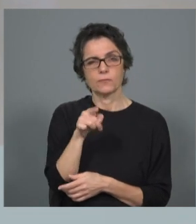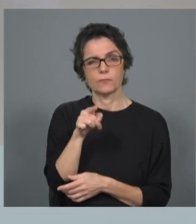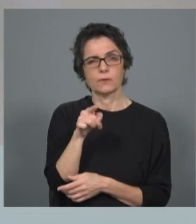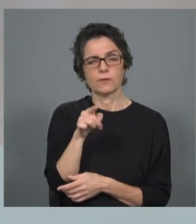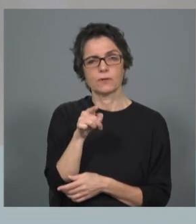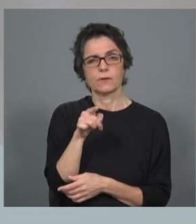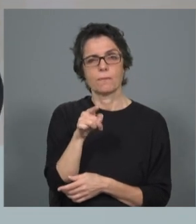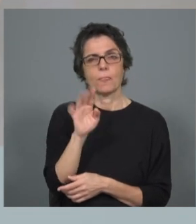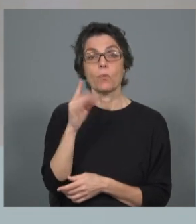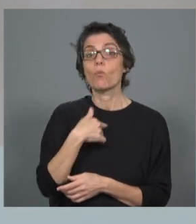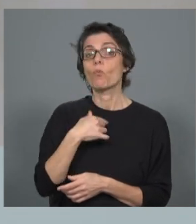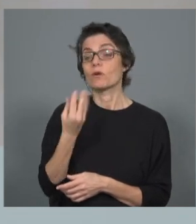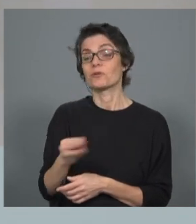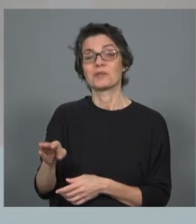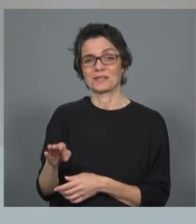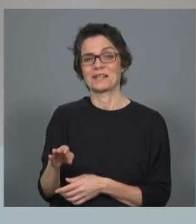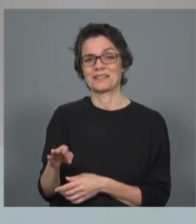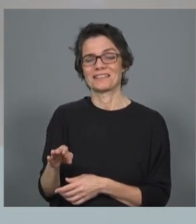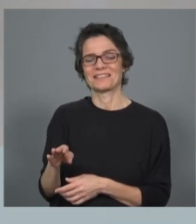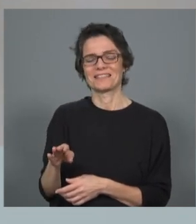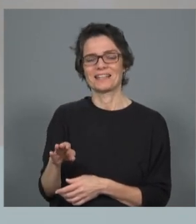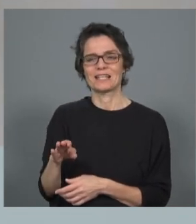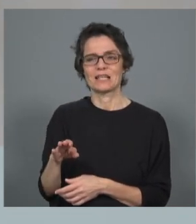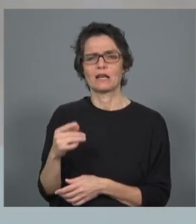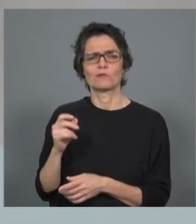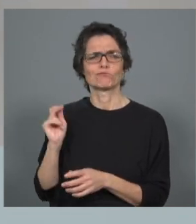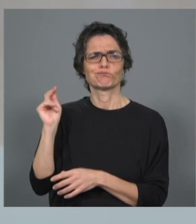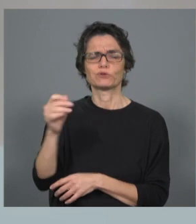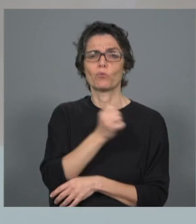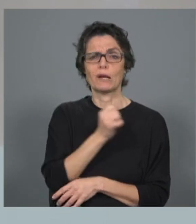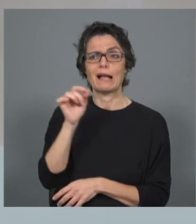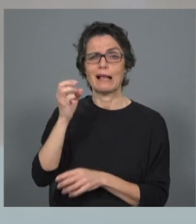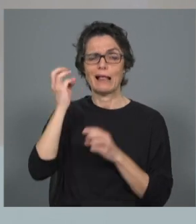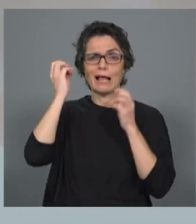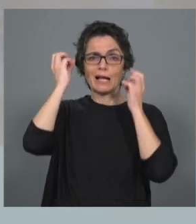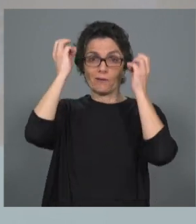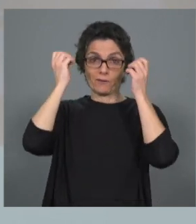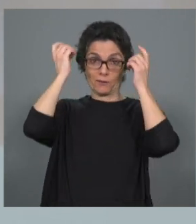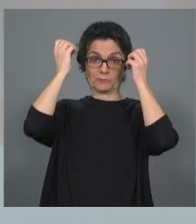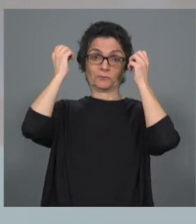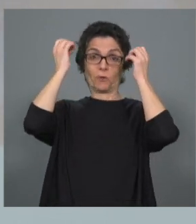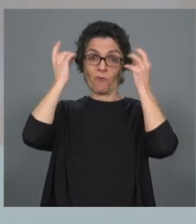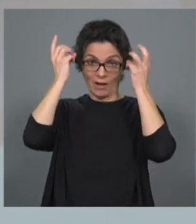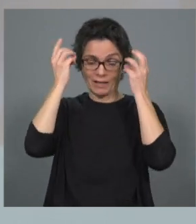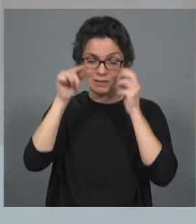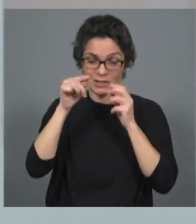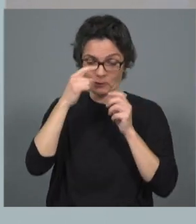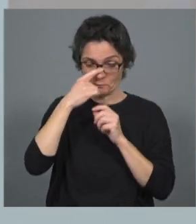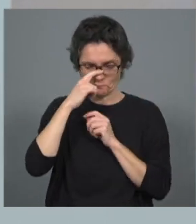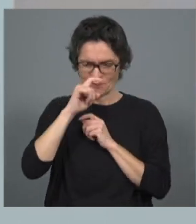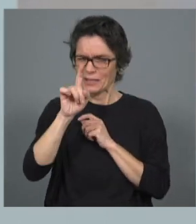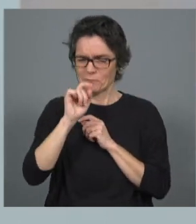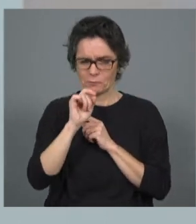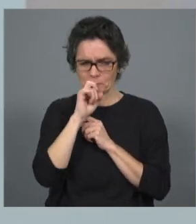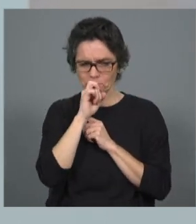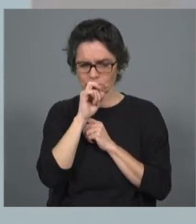de quando eu era criança, de ter ido a uma casa que era da nossa família, onde havia ovelhas, e de eu achar impressionante que,